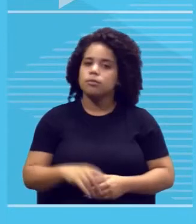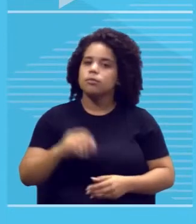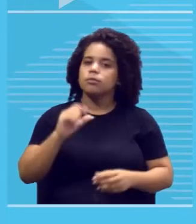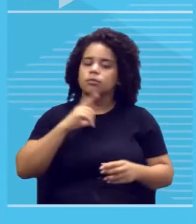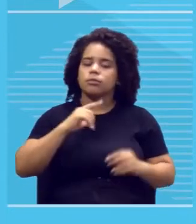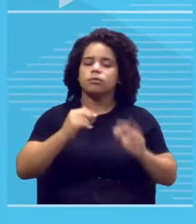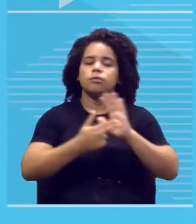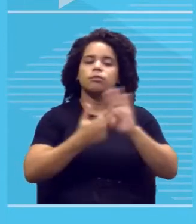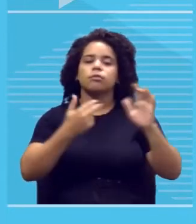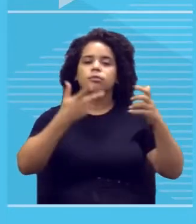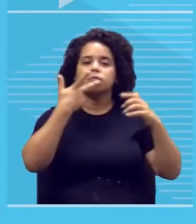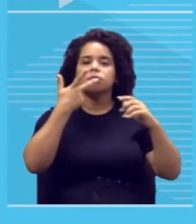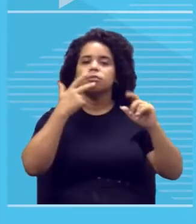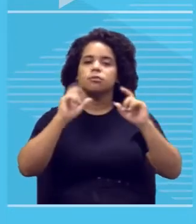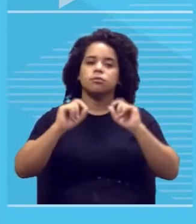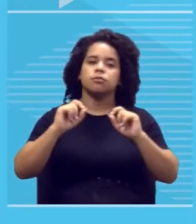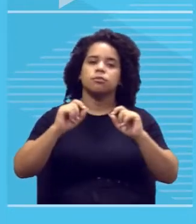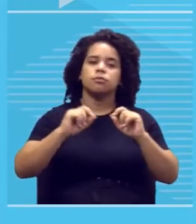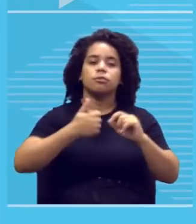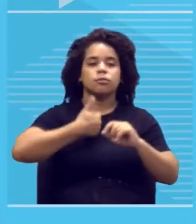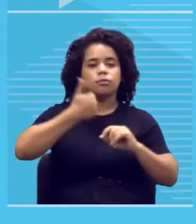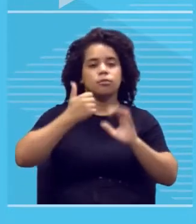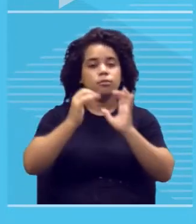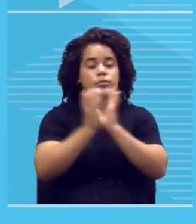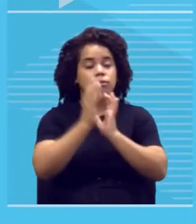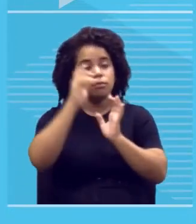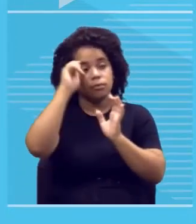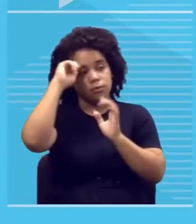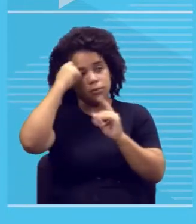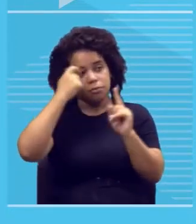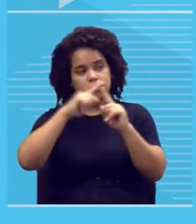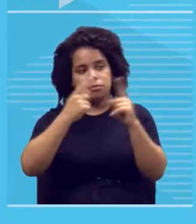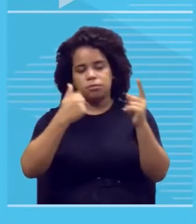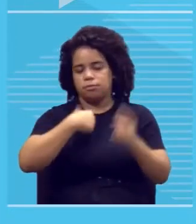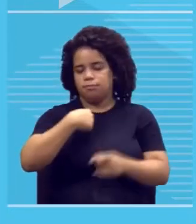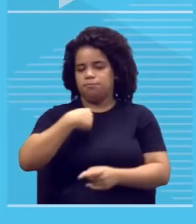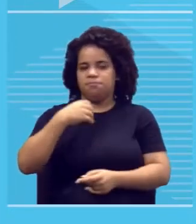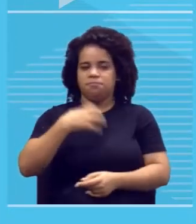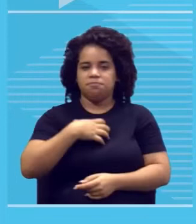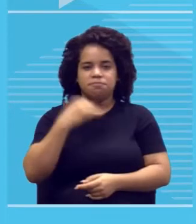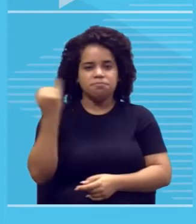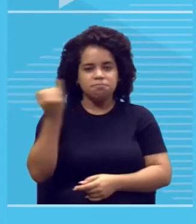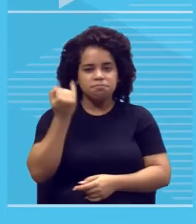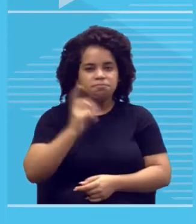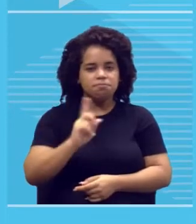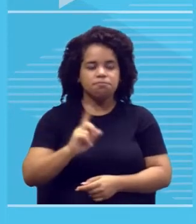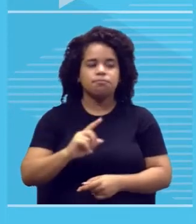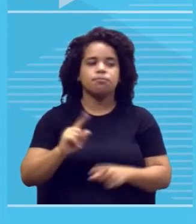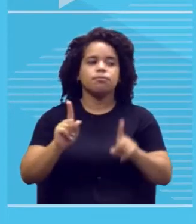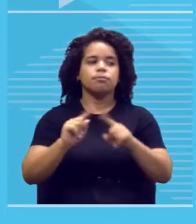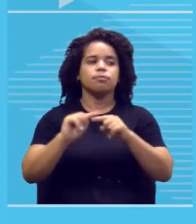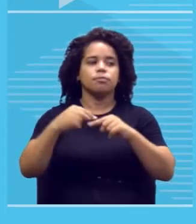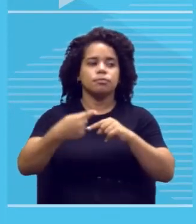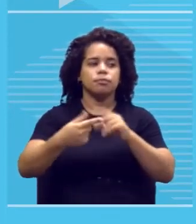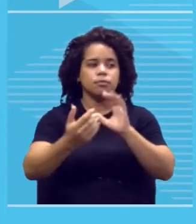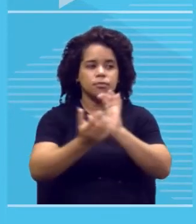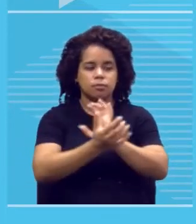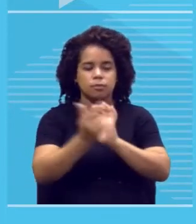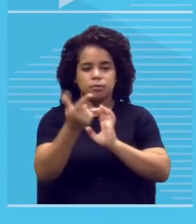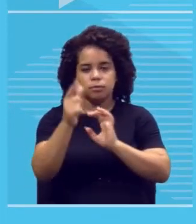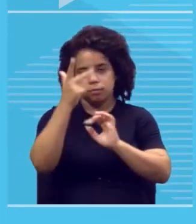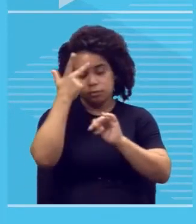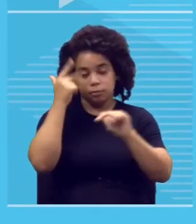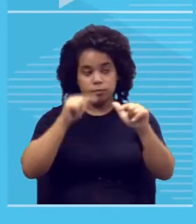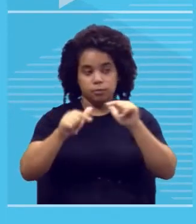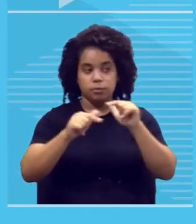ele diz primeiro levaram os negros mas eu não me importei em seguida levaram alguns Operários e eu